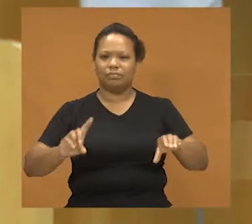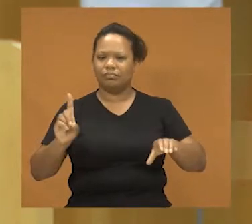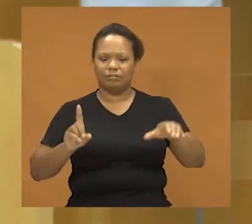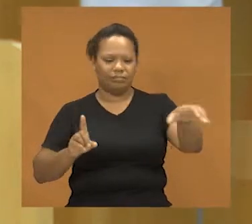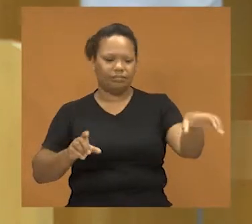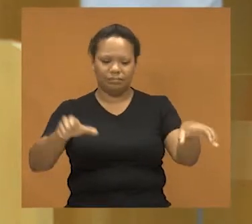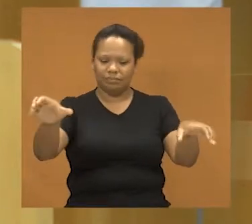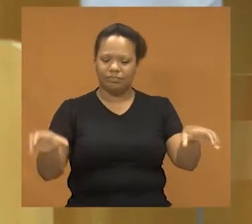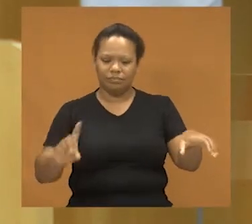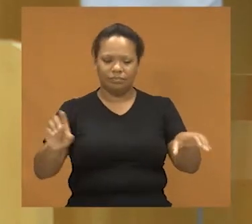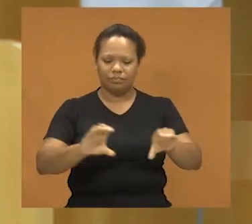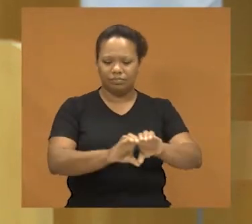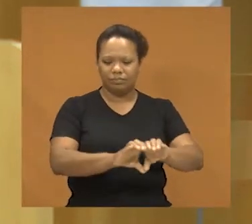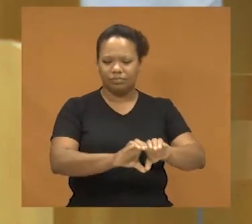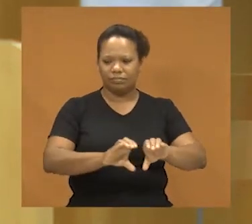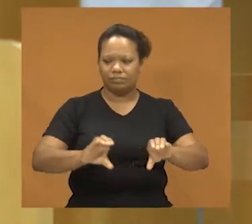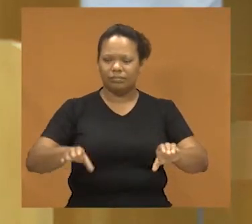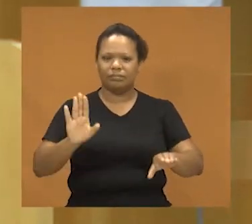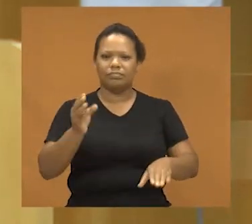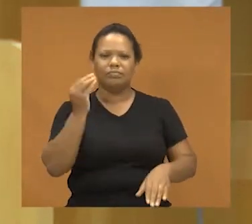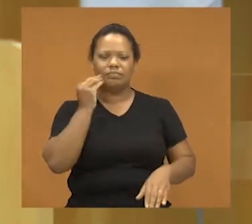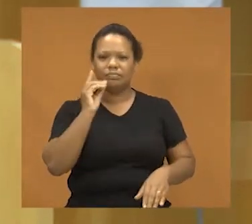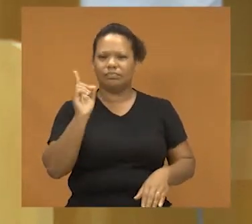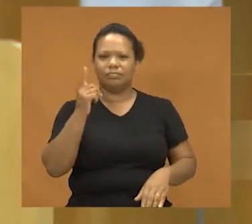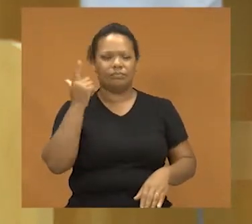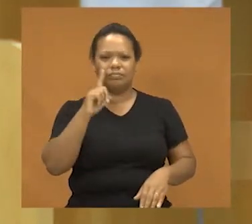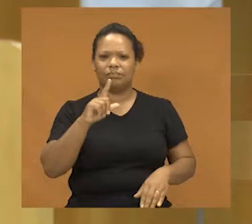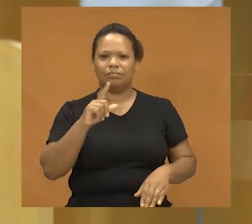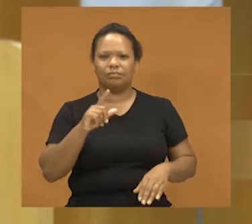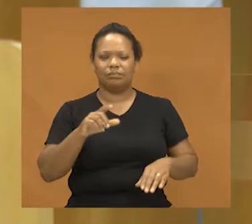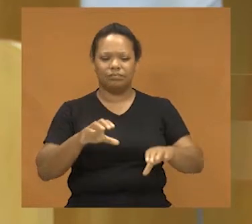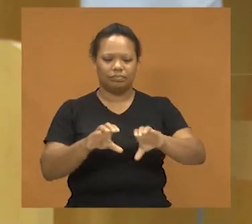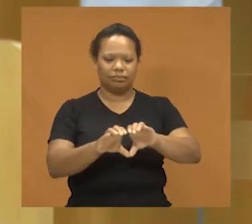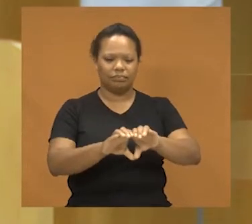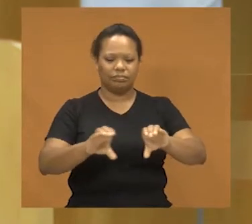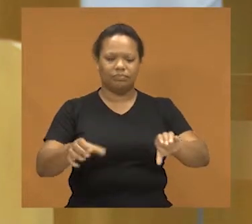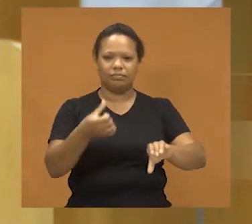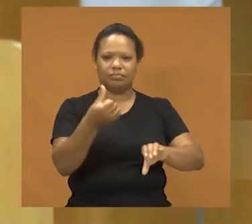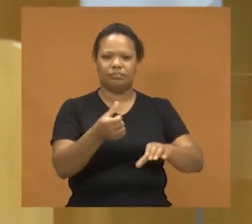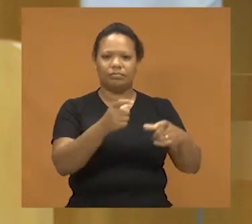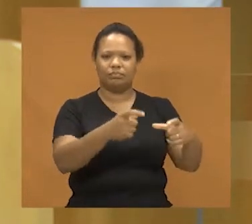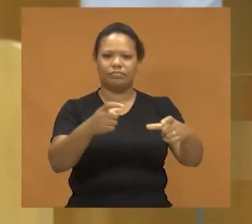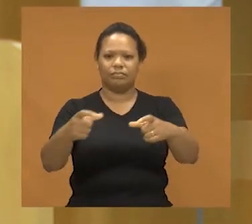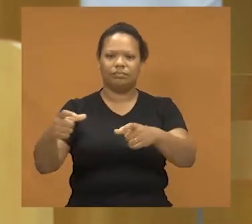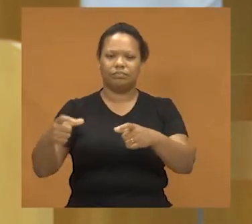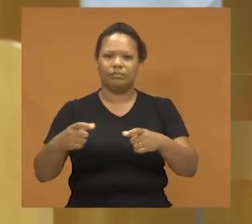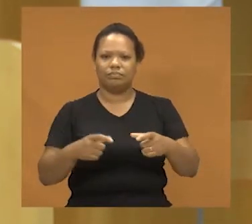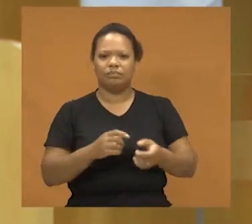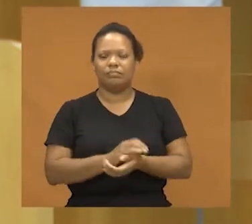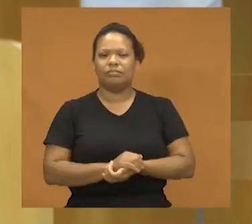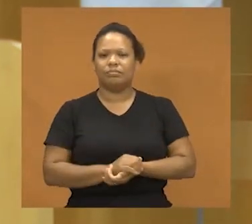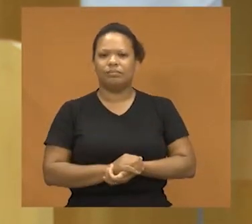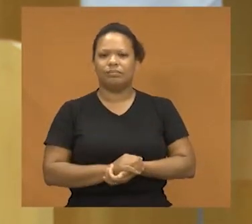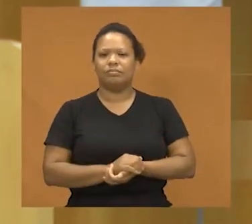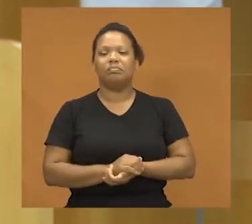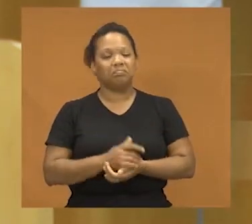não funciona, tá? Já experimentamos e não funciona, mas nas travessias em 6 pontos. Situação essa